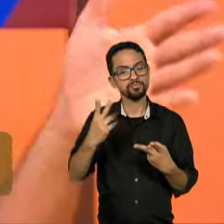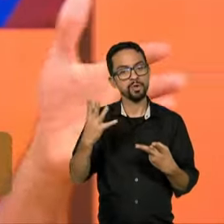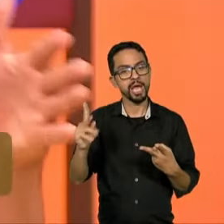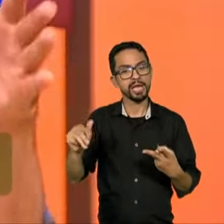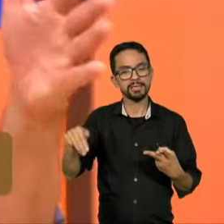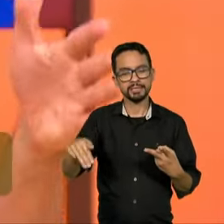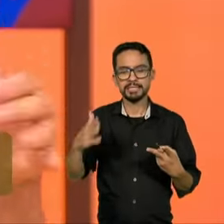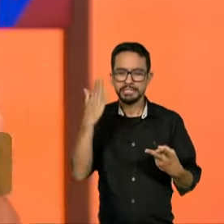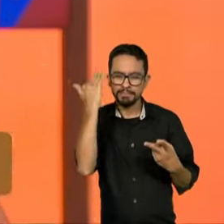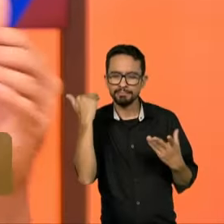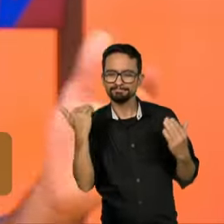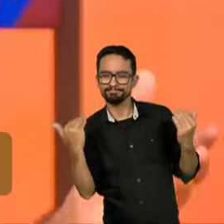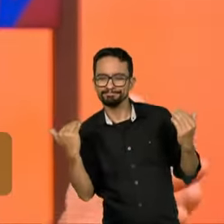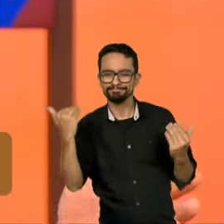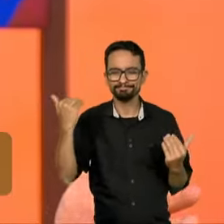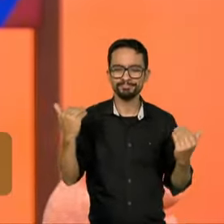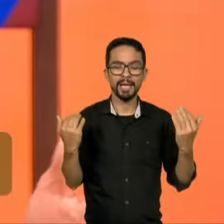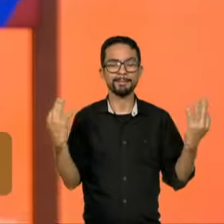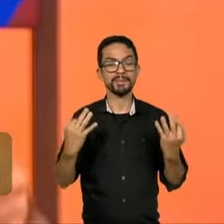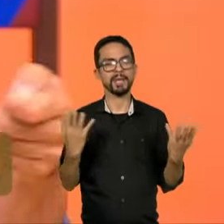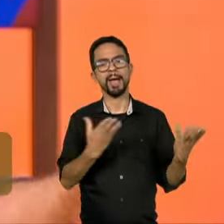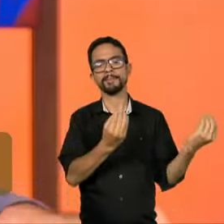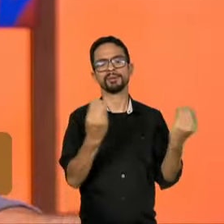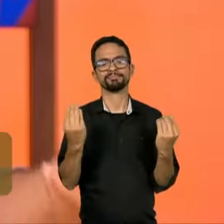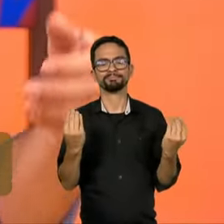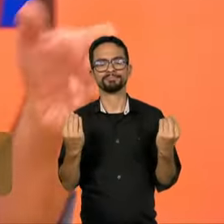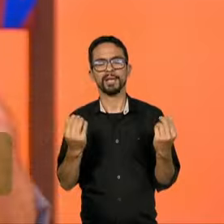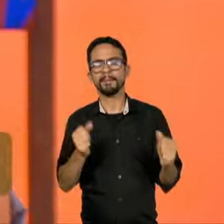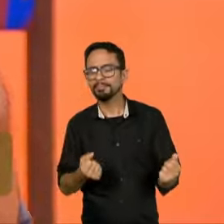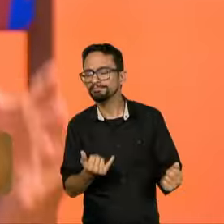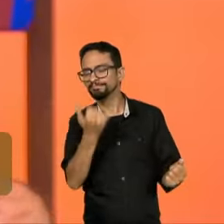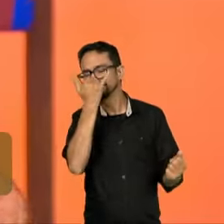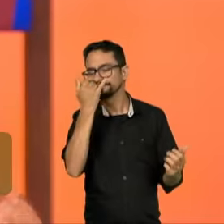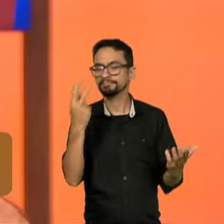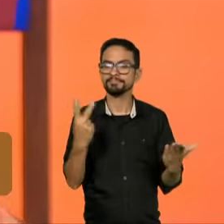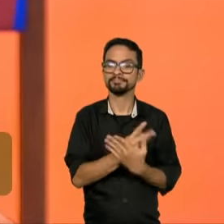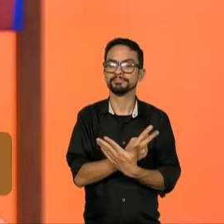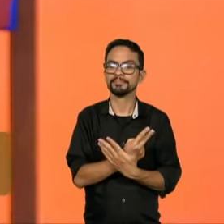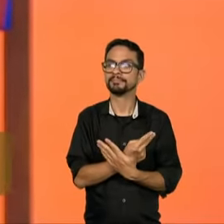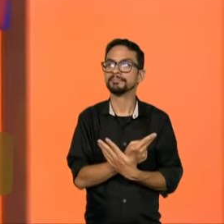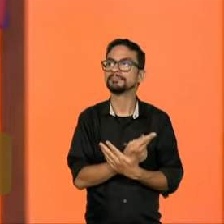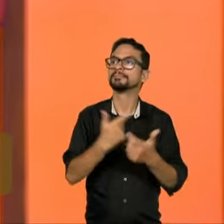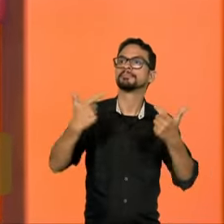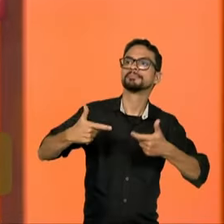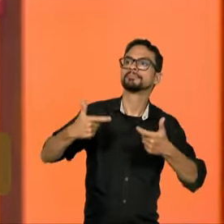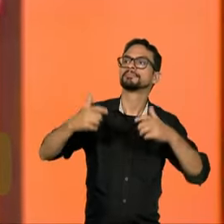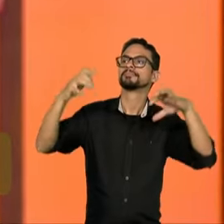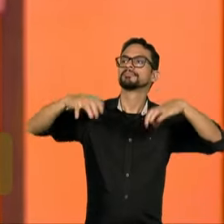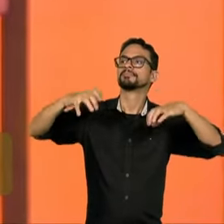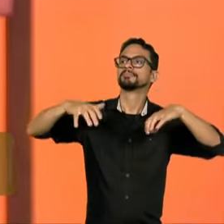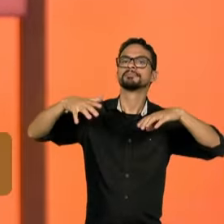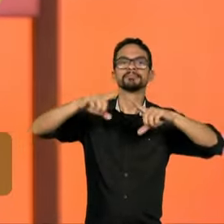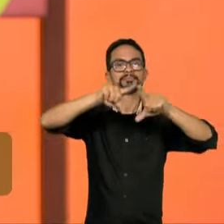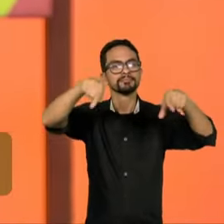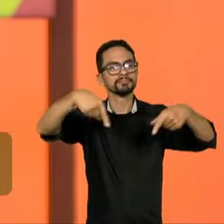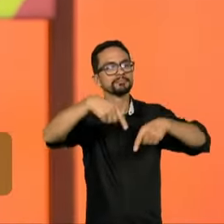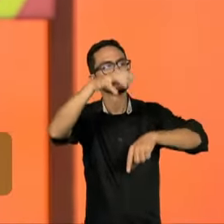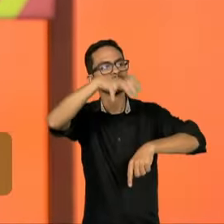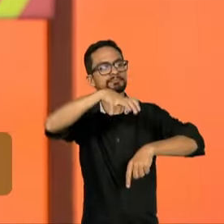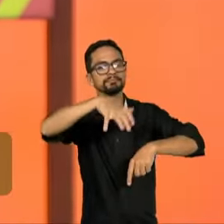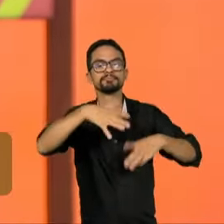que não fica tão perfeito de eu acertar em que região que vai cair aquele temporal. Quando eu